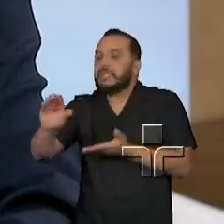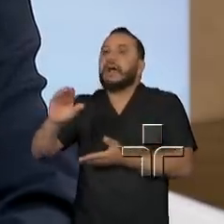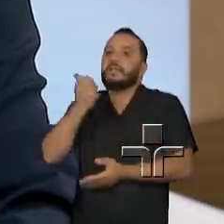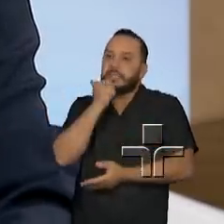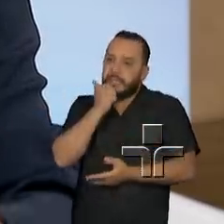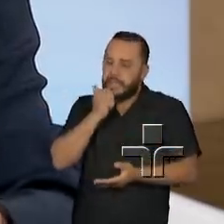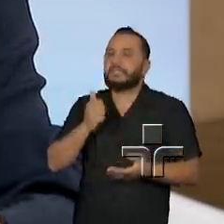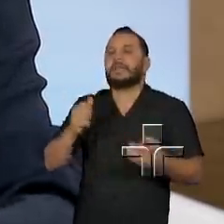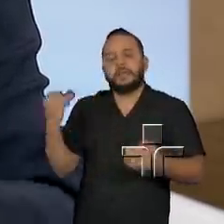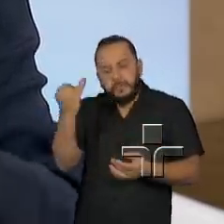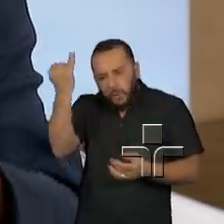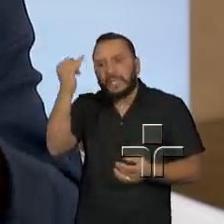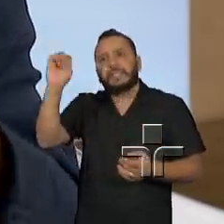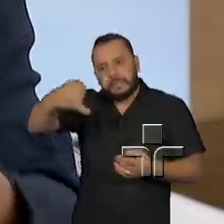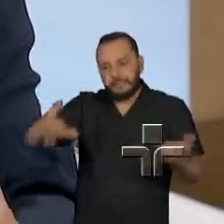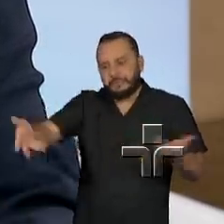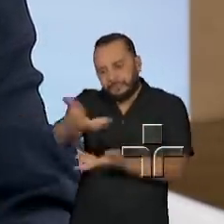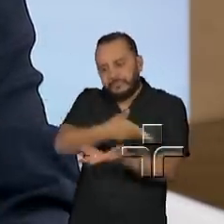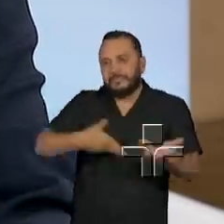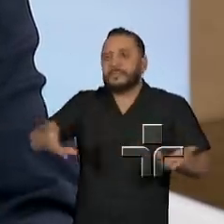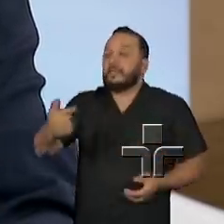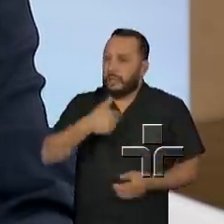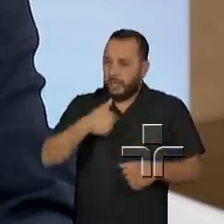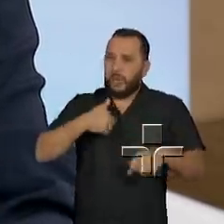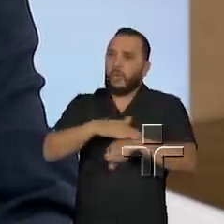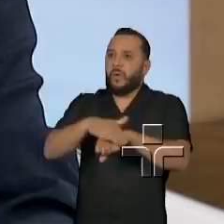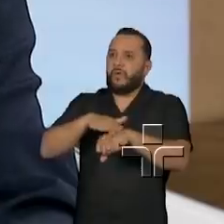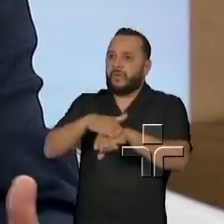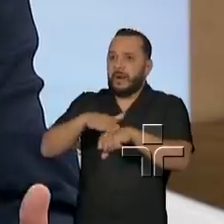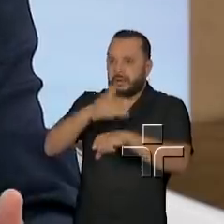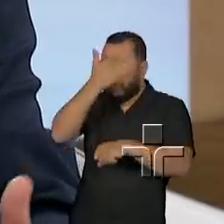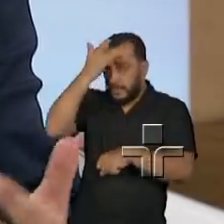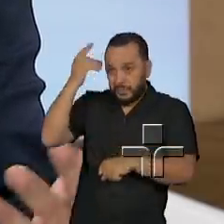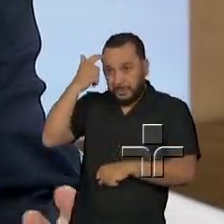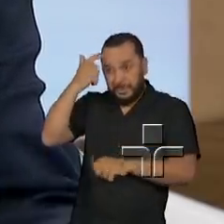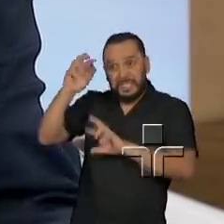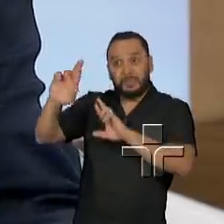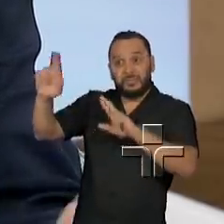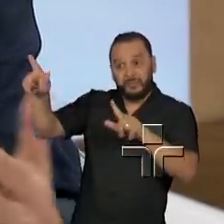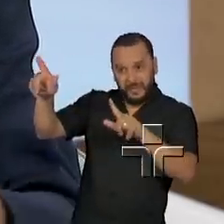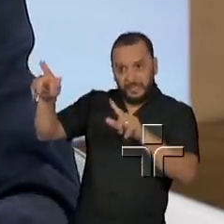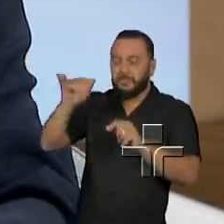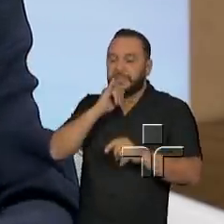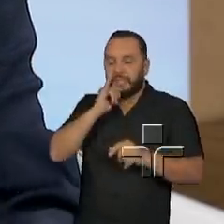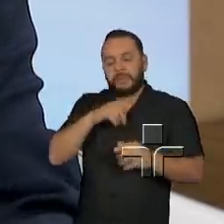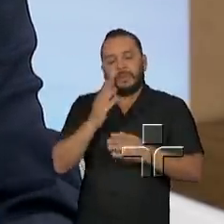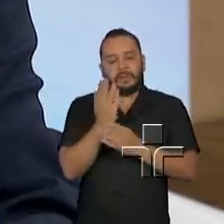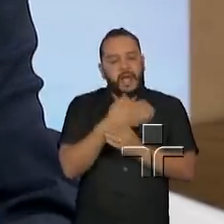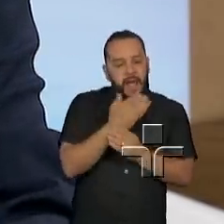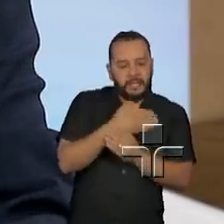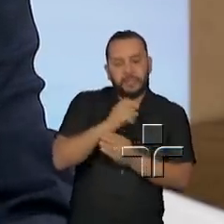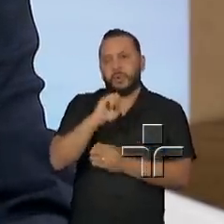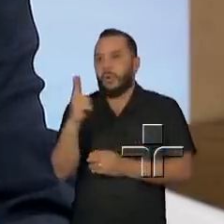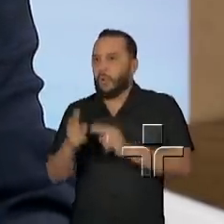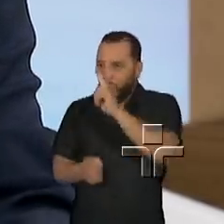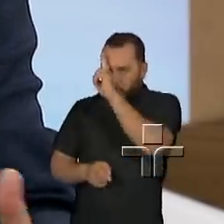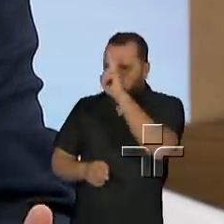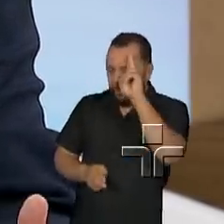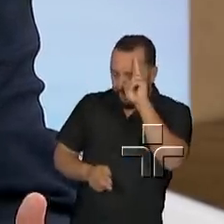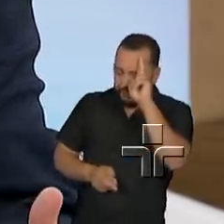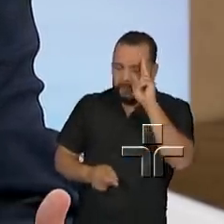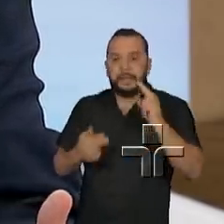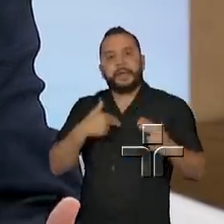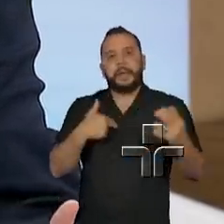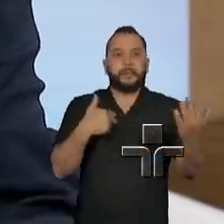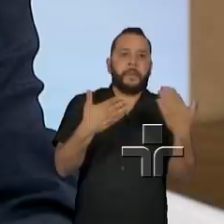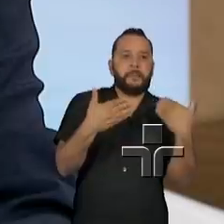de me engajar em conversas com pessoas que pensam diferente. Por exemplo, toda vez que eu pego um táxi, eu pego um Uber, tipicamente